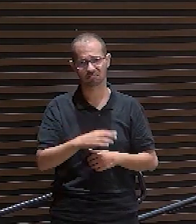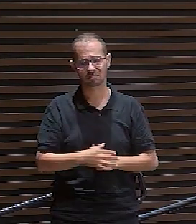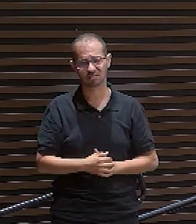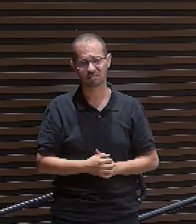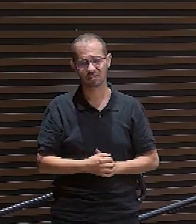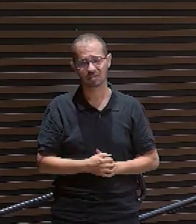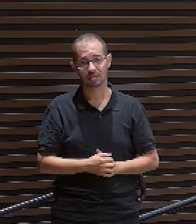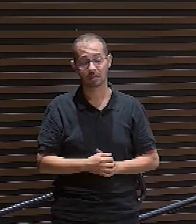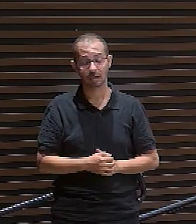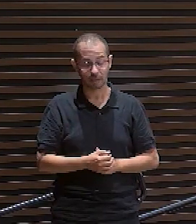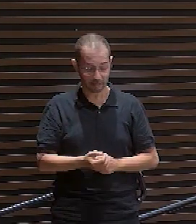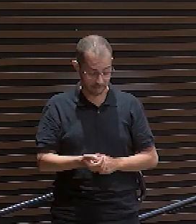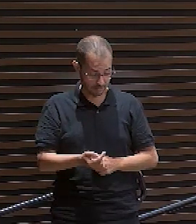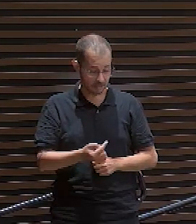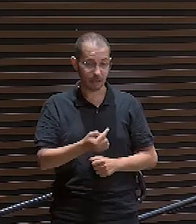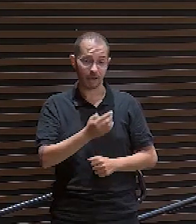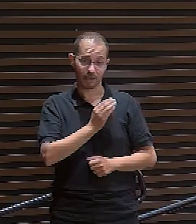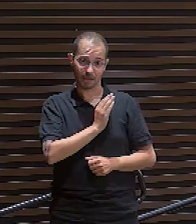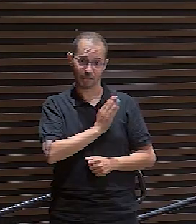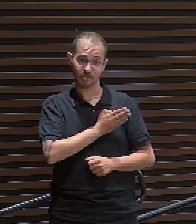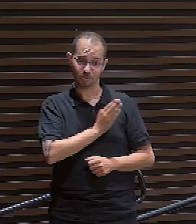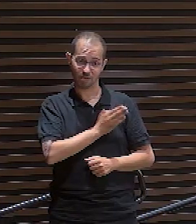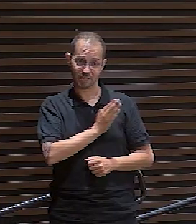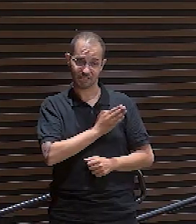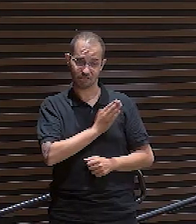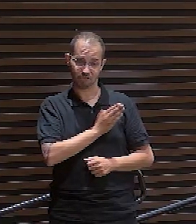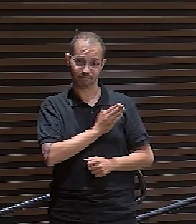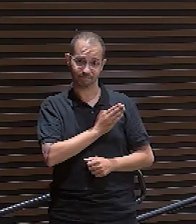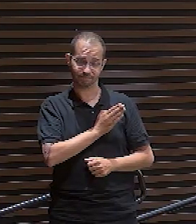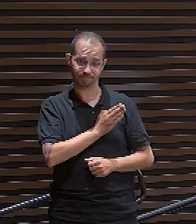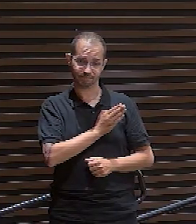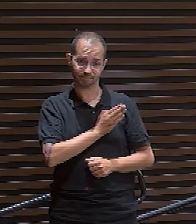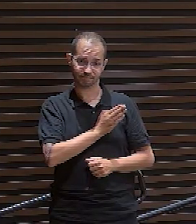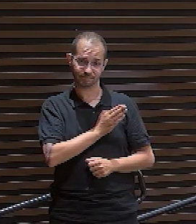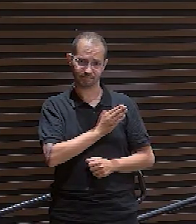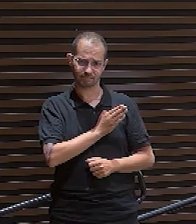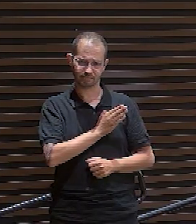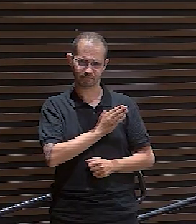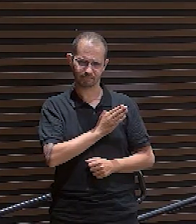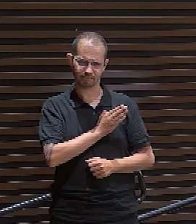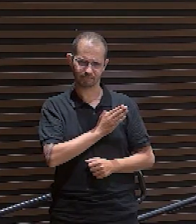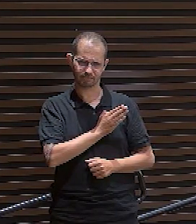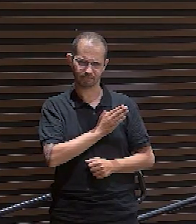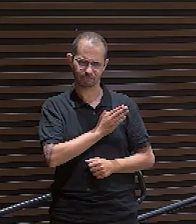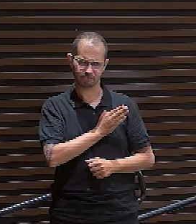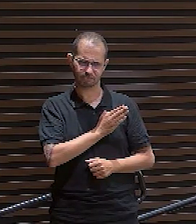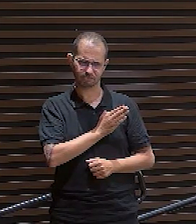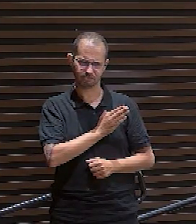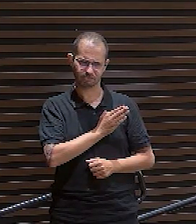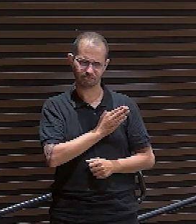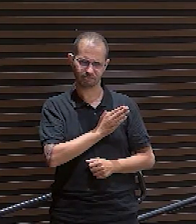E esse coração tem lugar para a tiririca da crítica?